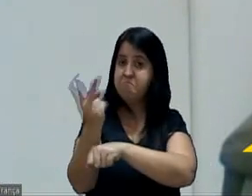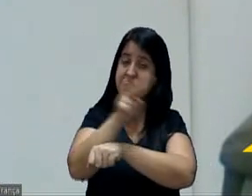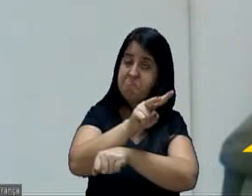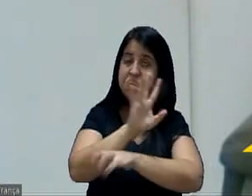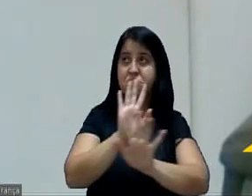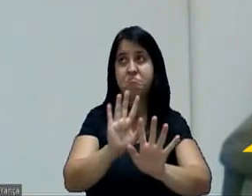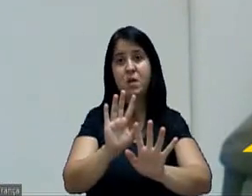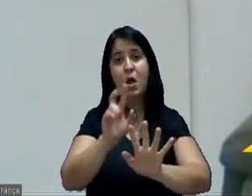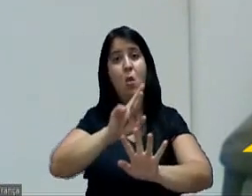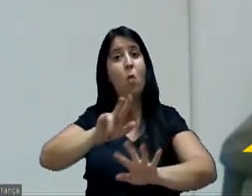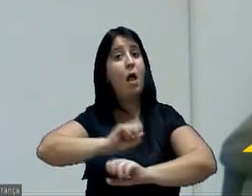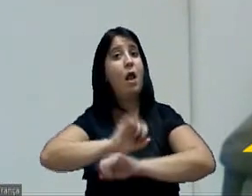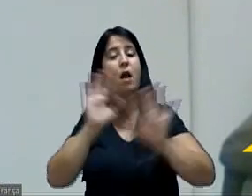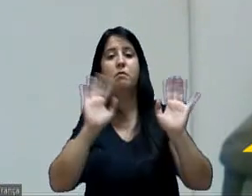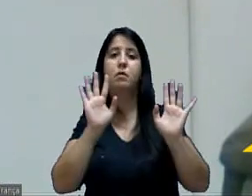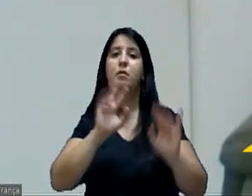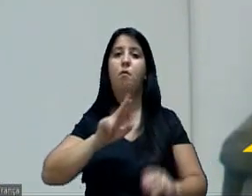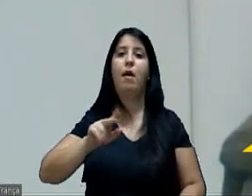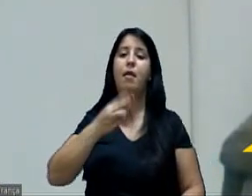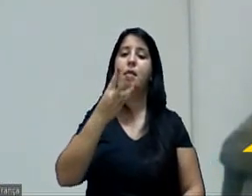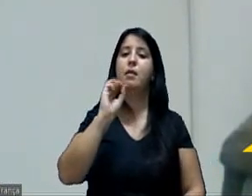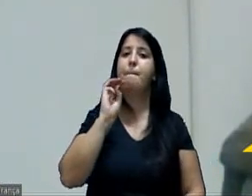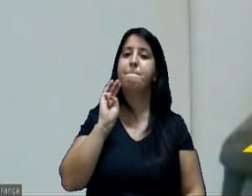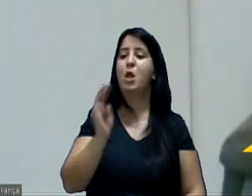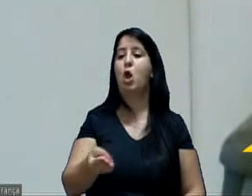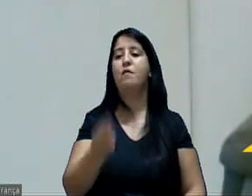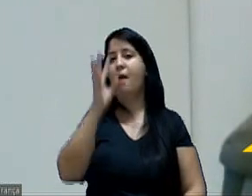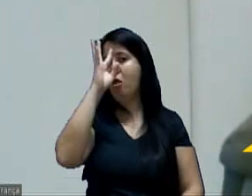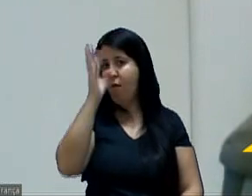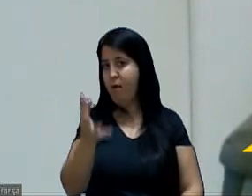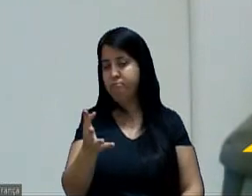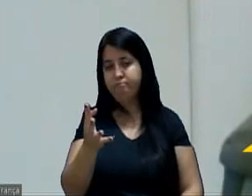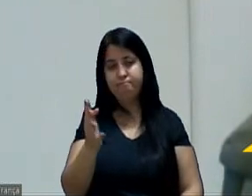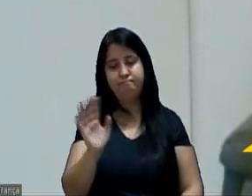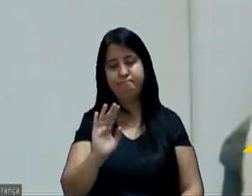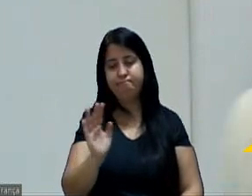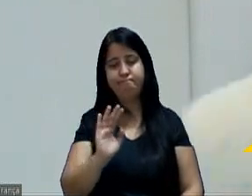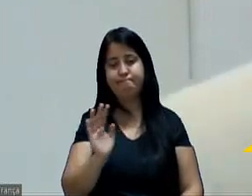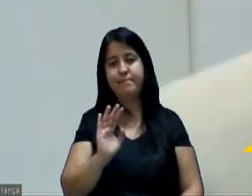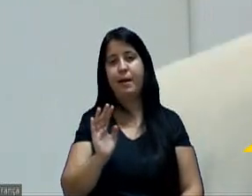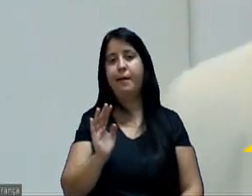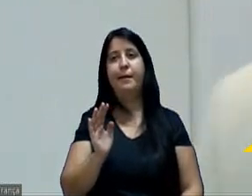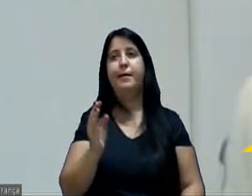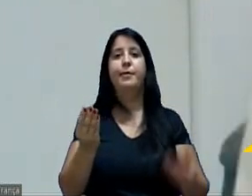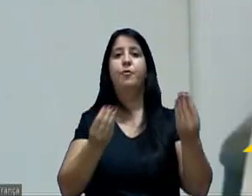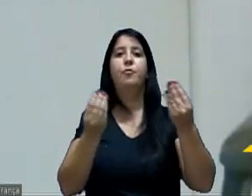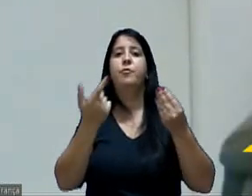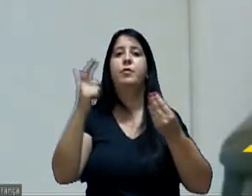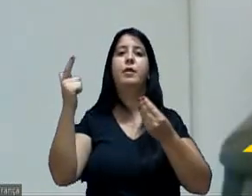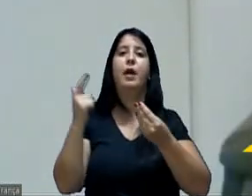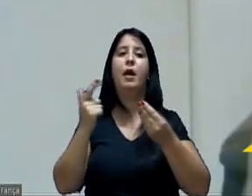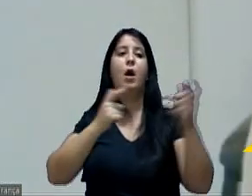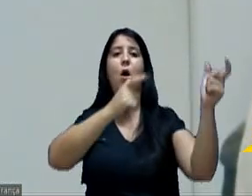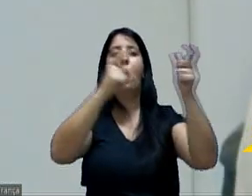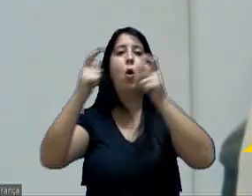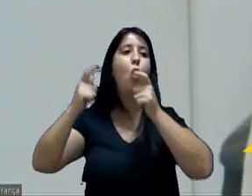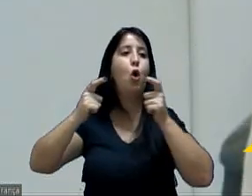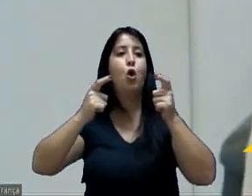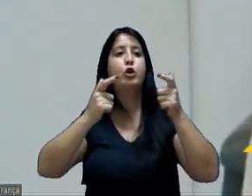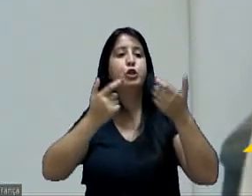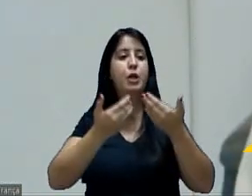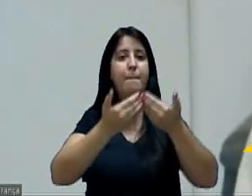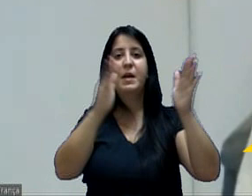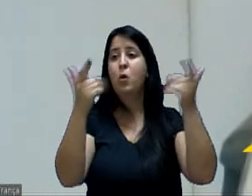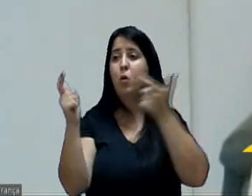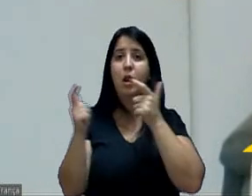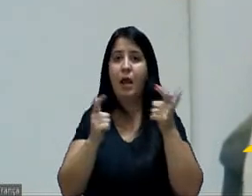deixar claro, não é com 30 milhões que vai resolver, porque esses 30 milhões, primeiro que não tem mais aonde abrir, segundo o padre Frávio, não tem